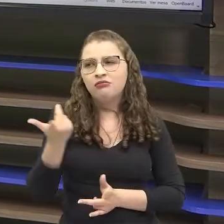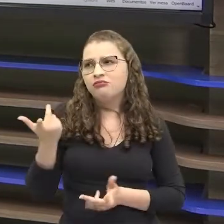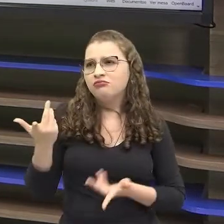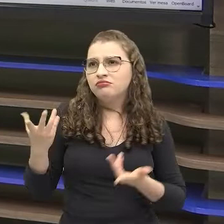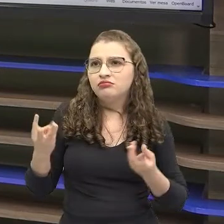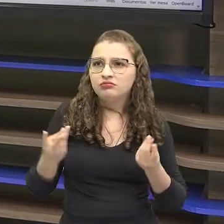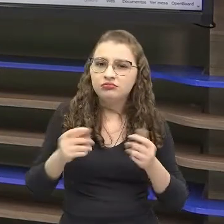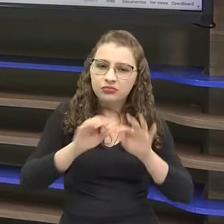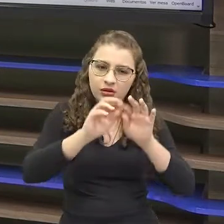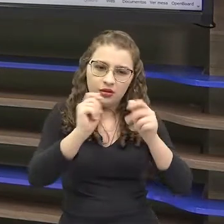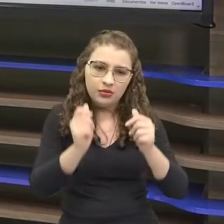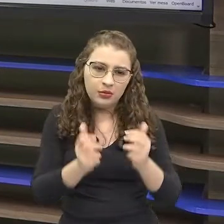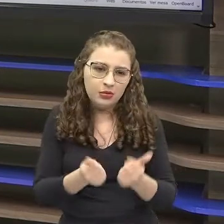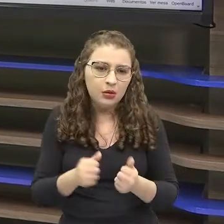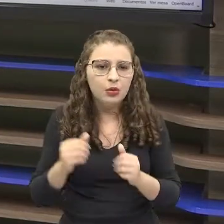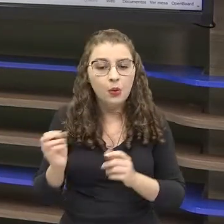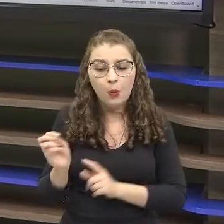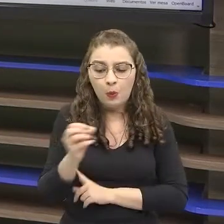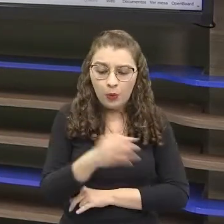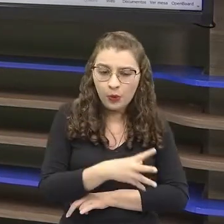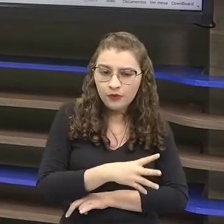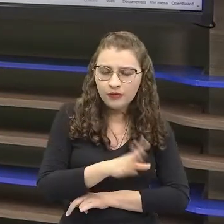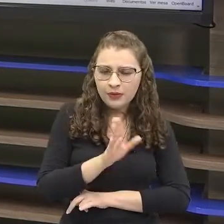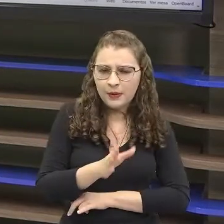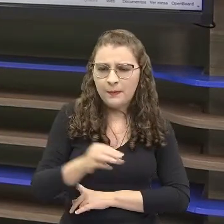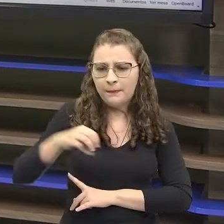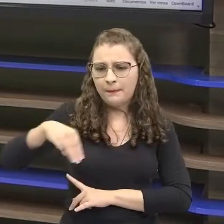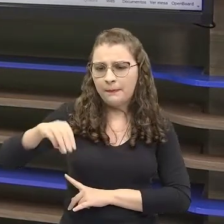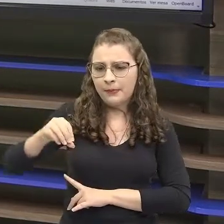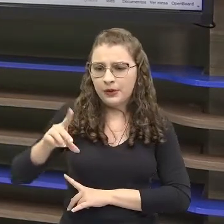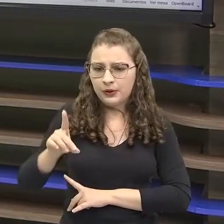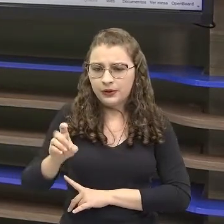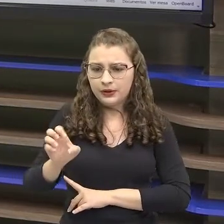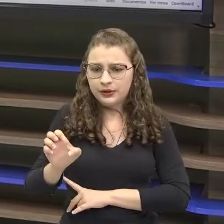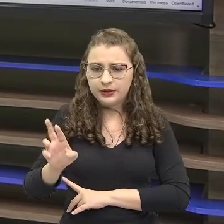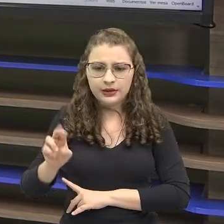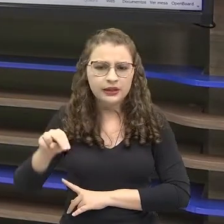as artes modernas. Mas entenda moderna não como